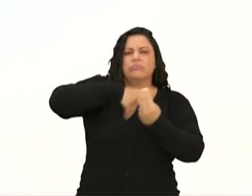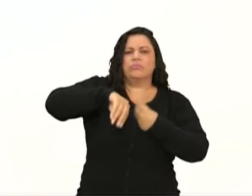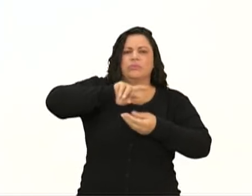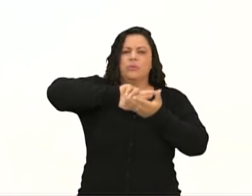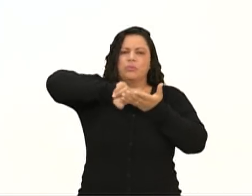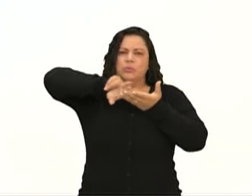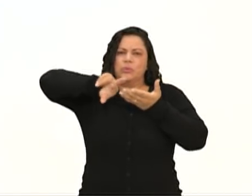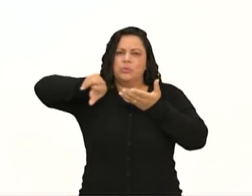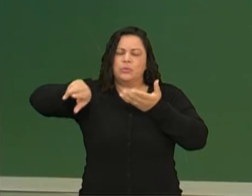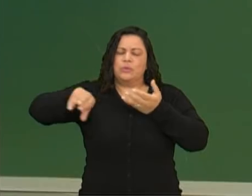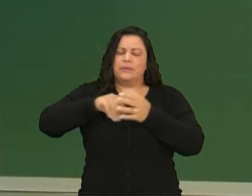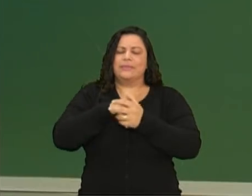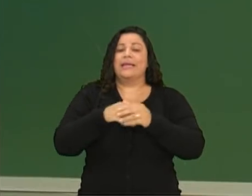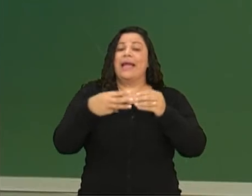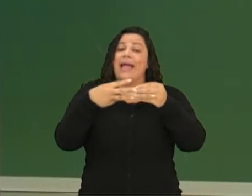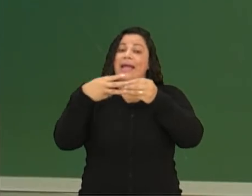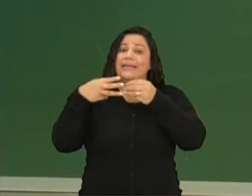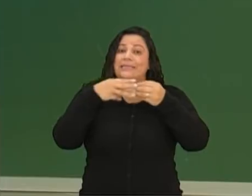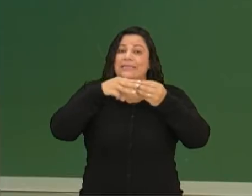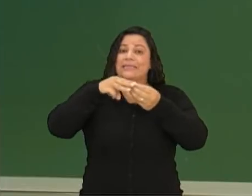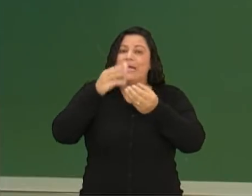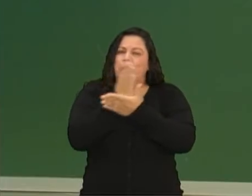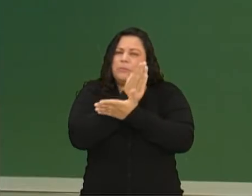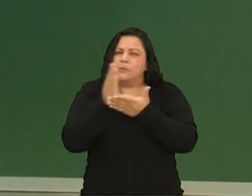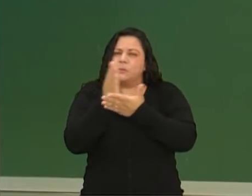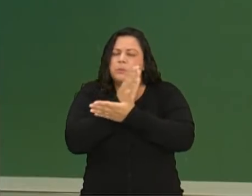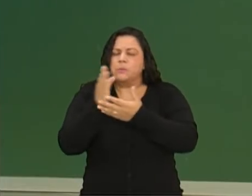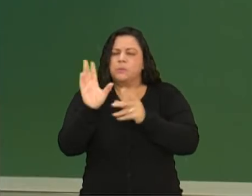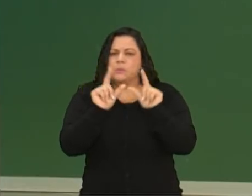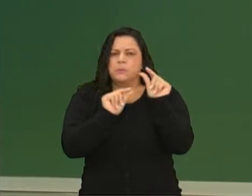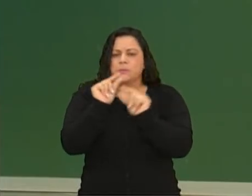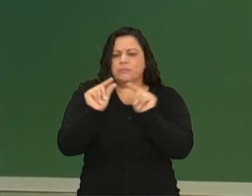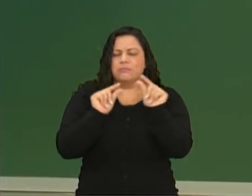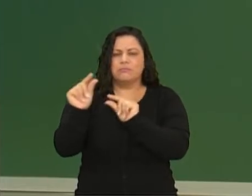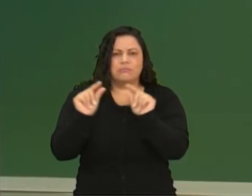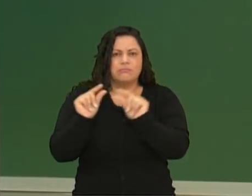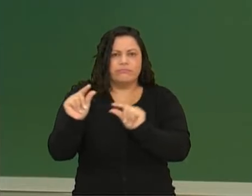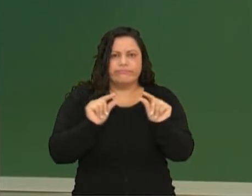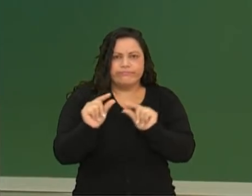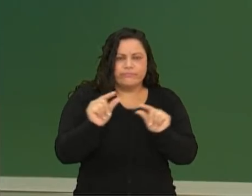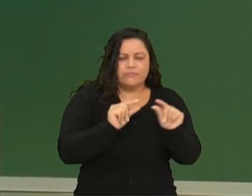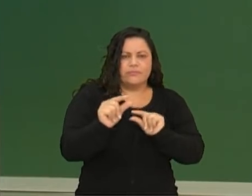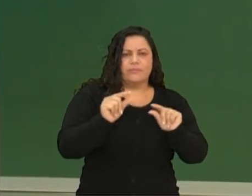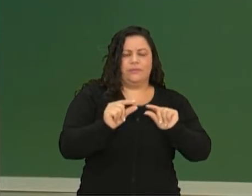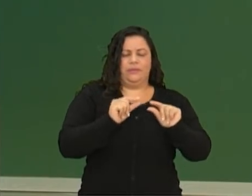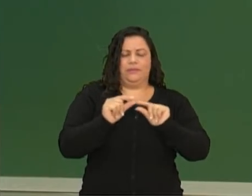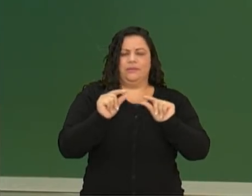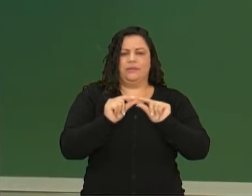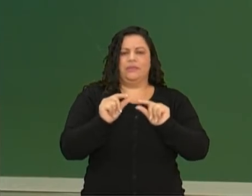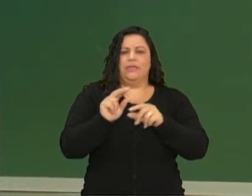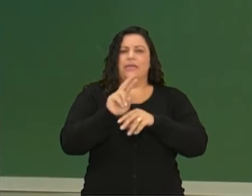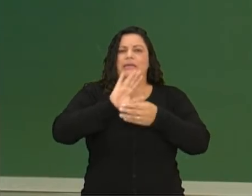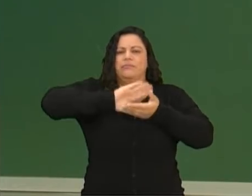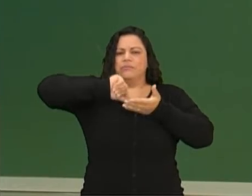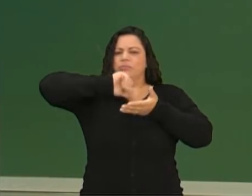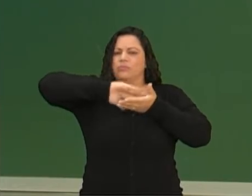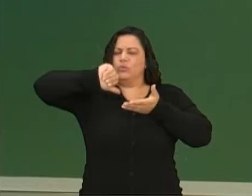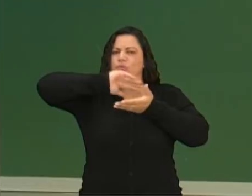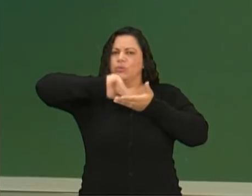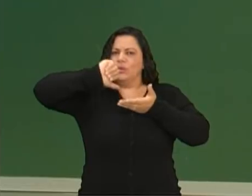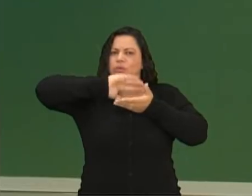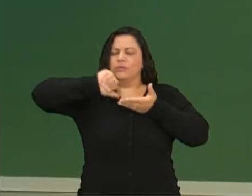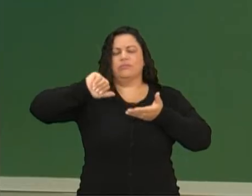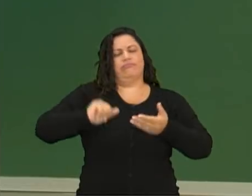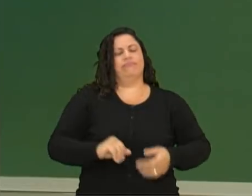das células, restos, coisas que já não têm mais utilidade, que o corpo vai dar um jeito de filtrar, de tirar do seu